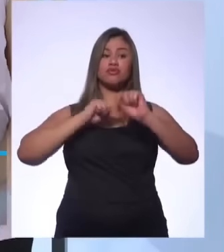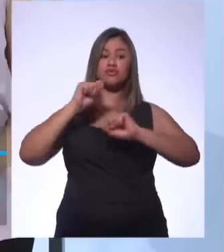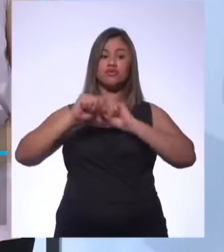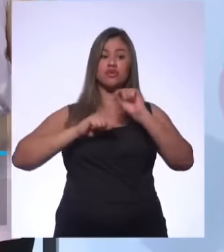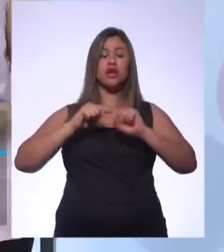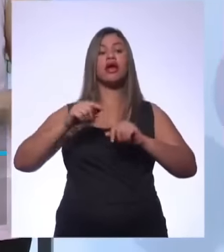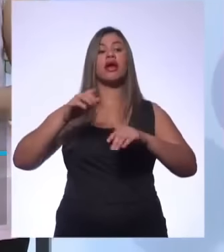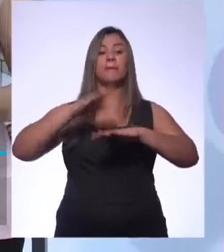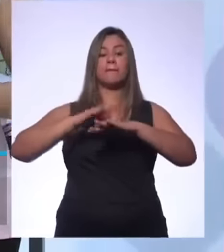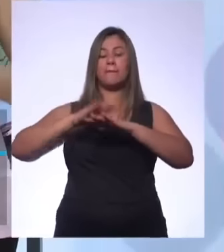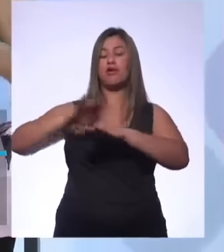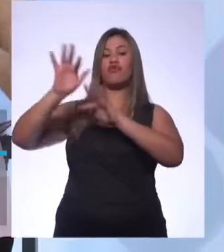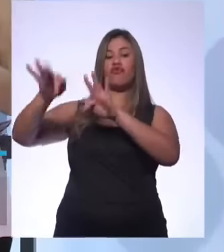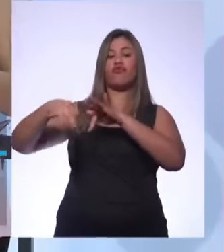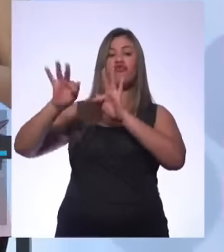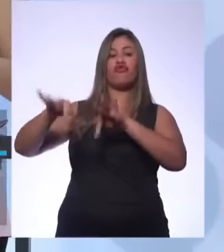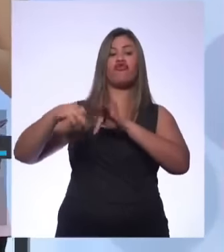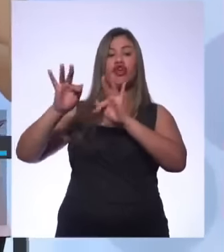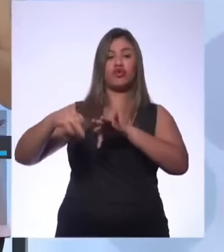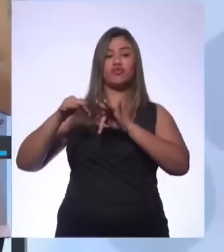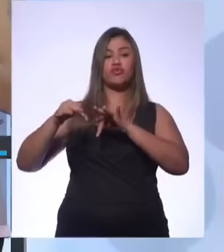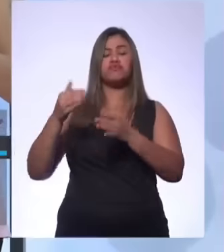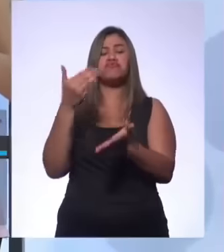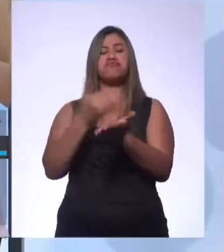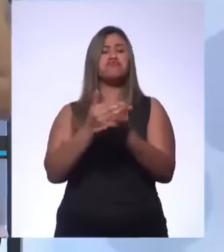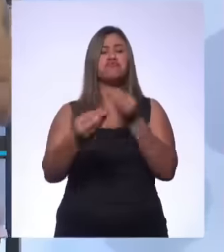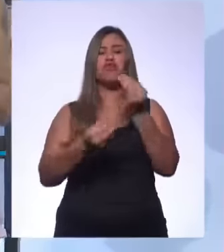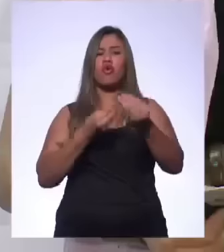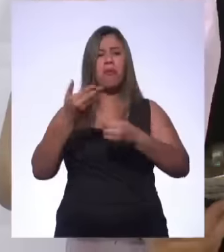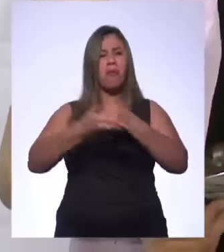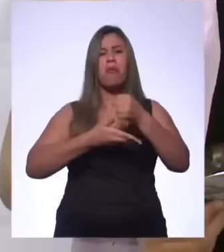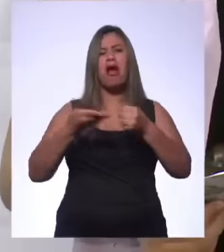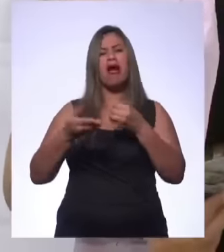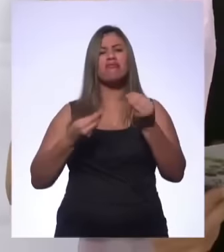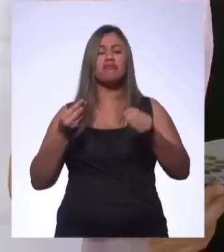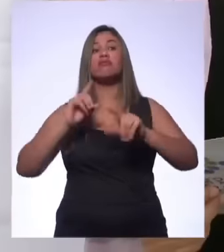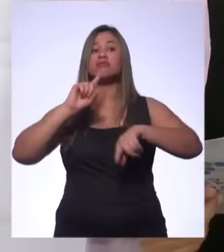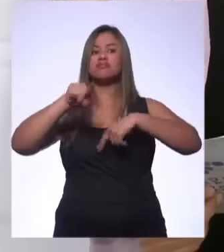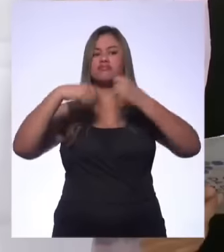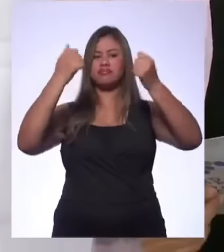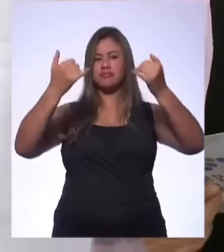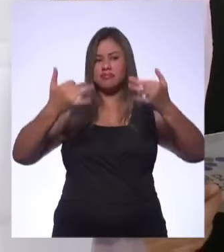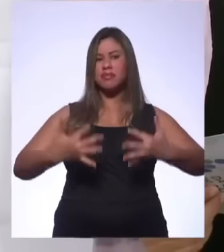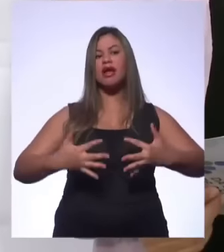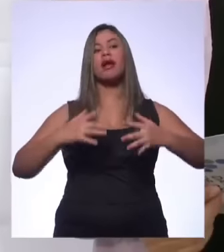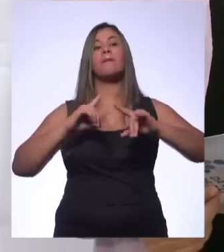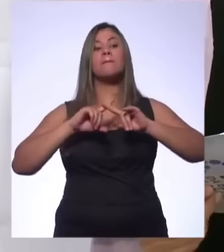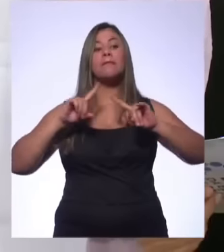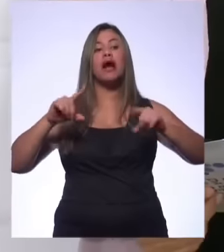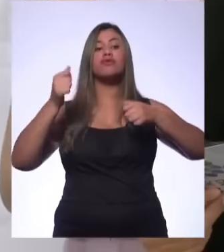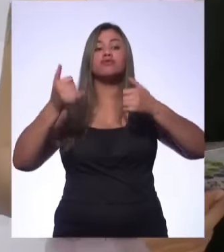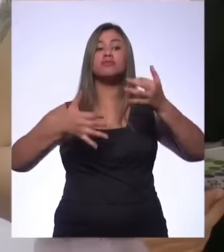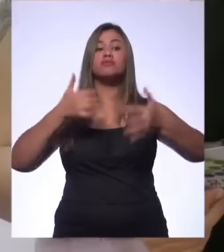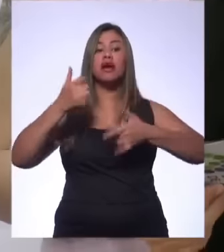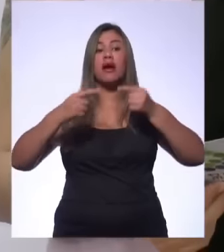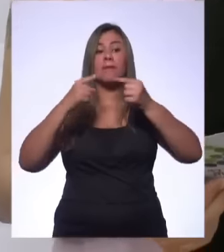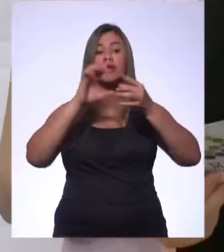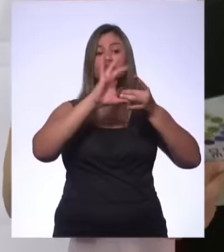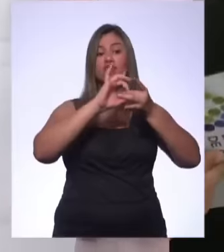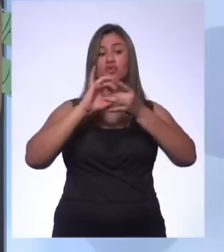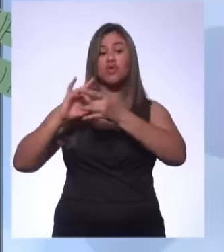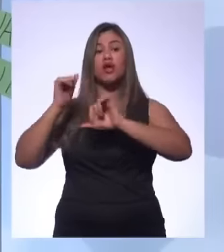dos feudos. Ah, mas como que começou? Qual é a estrutura? Depois a gente fala disso, certo? Eu vou falar aqui do feudo dentro desse contexto mesmo